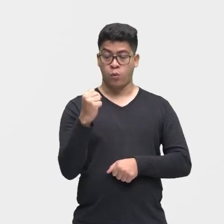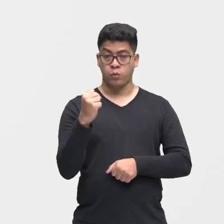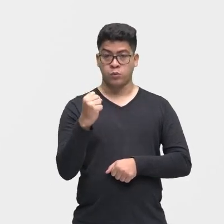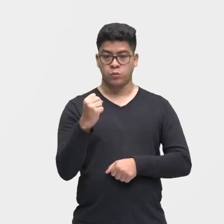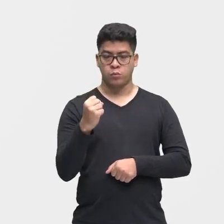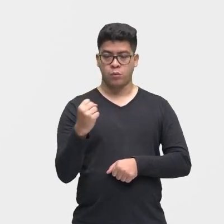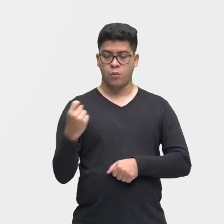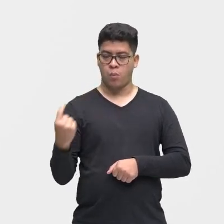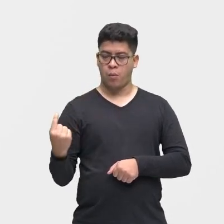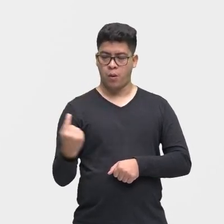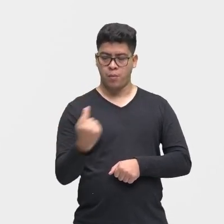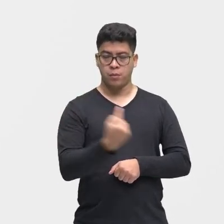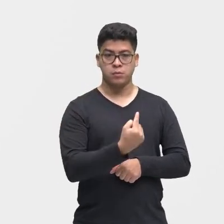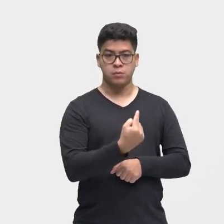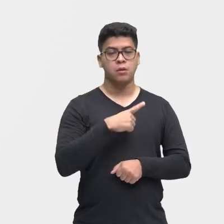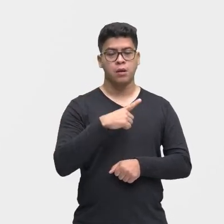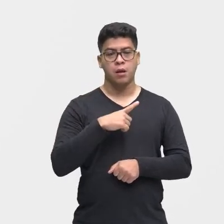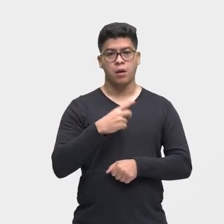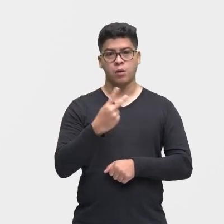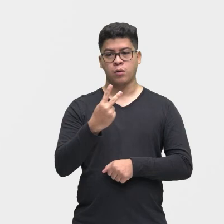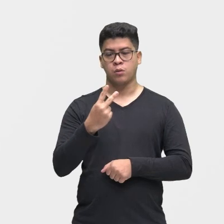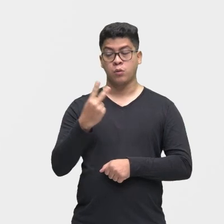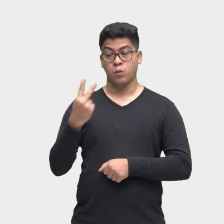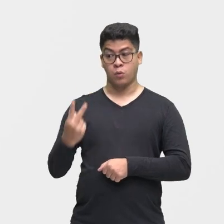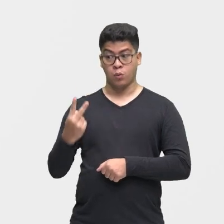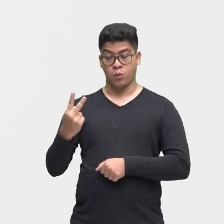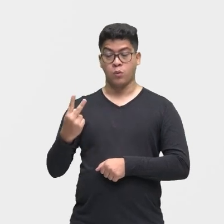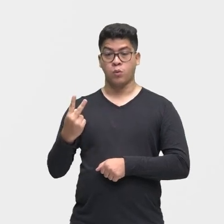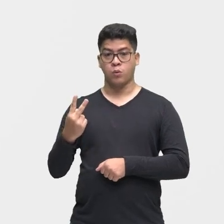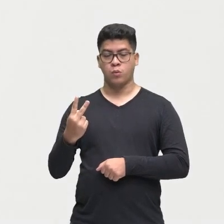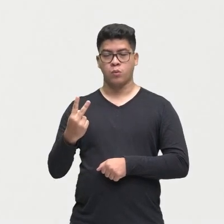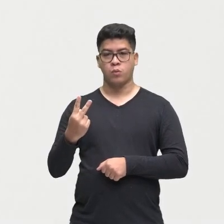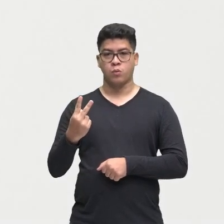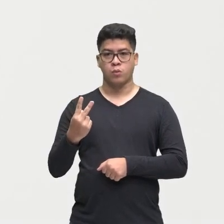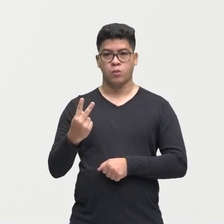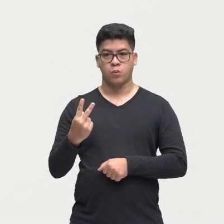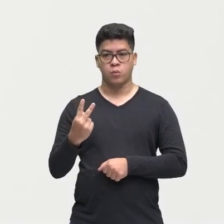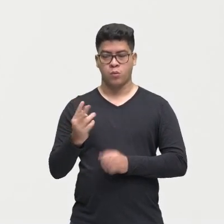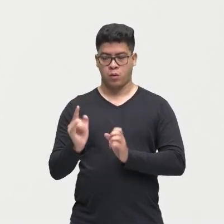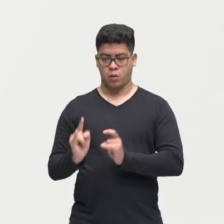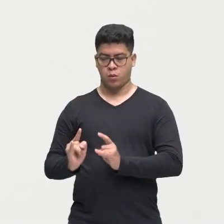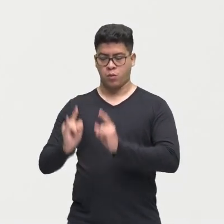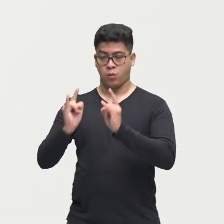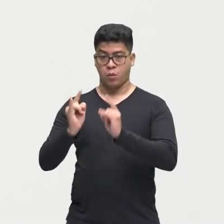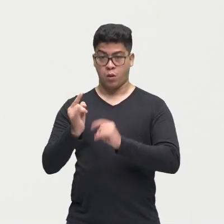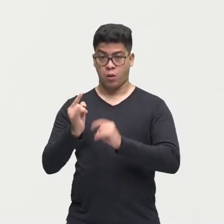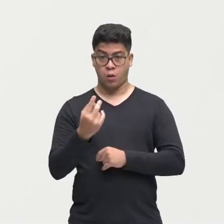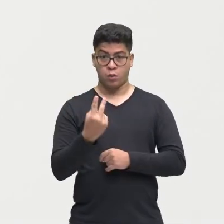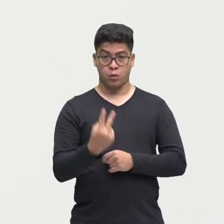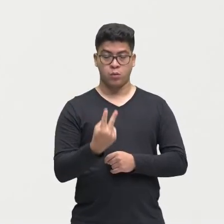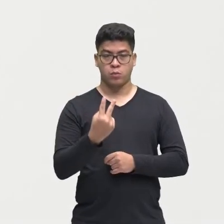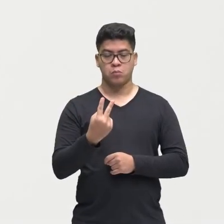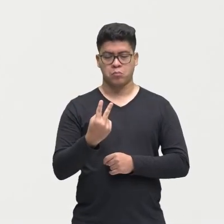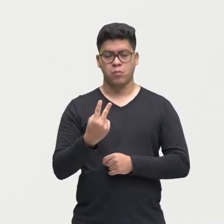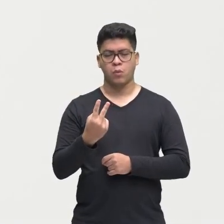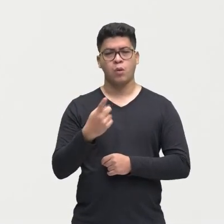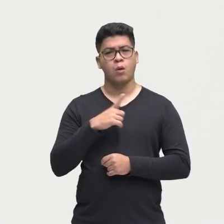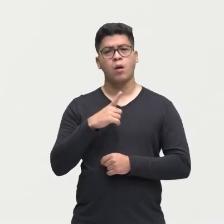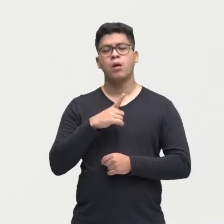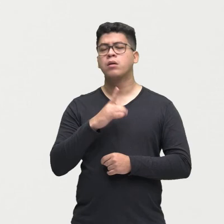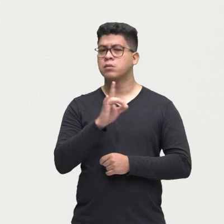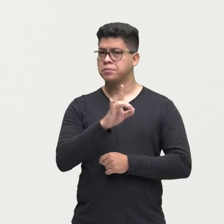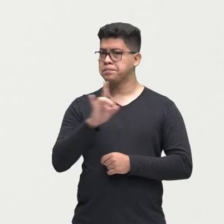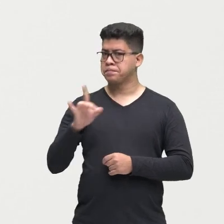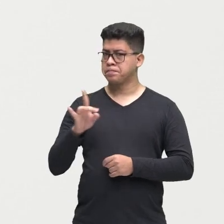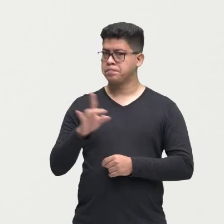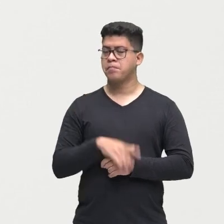torres dois bispos dois cavalos com rei e uma rainha totalizando 16 peças Então o que no